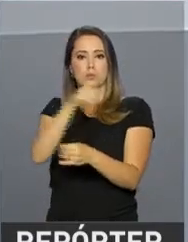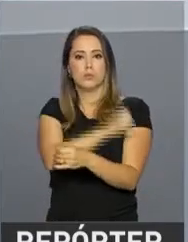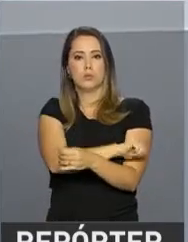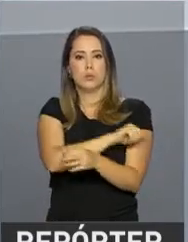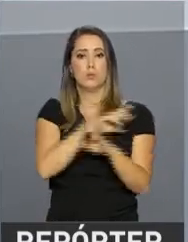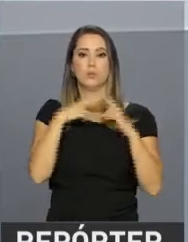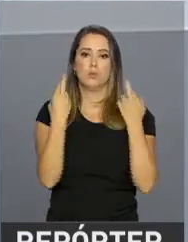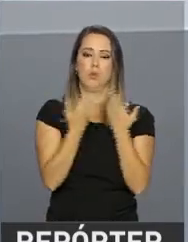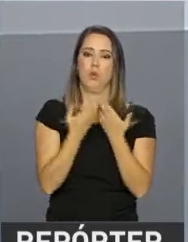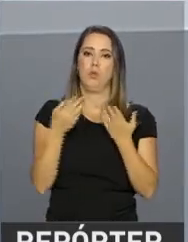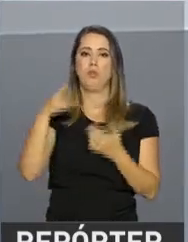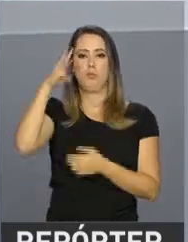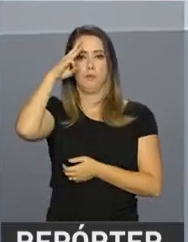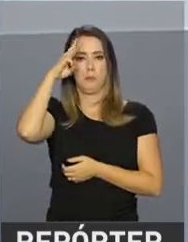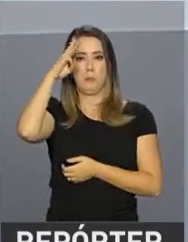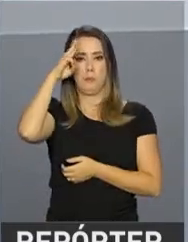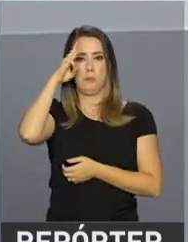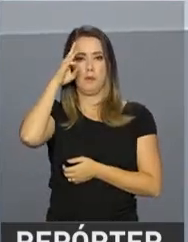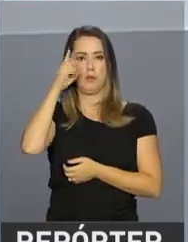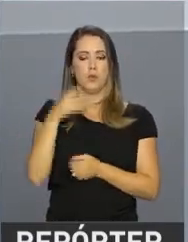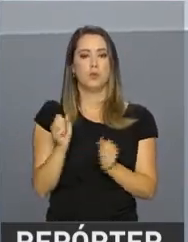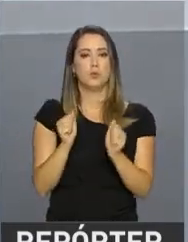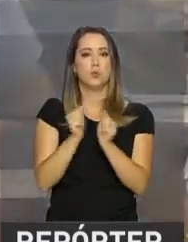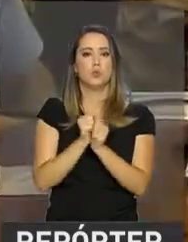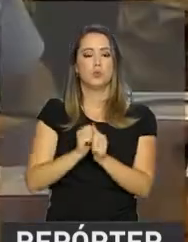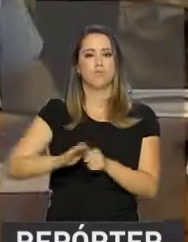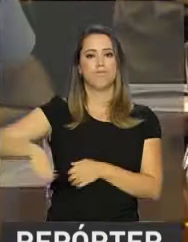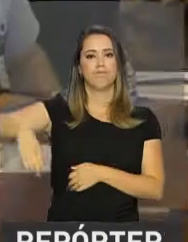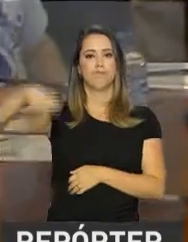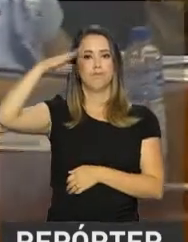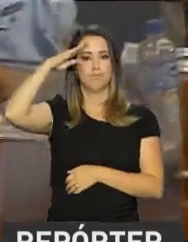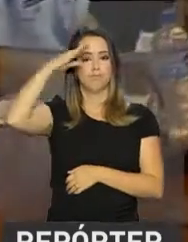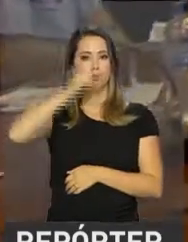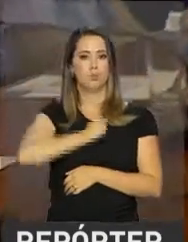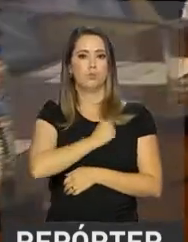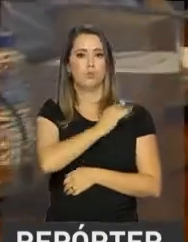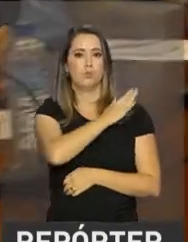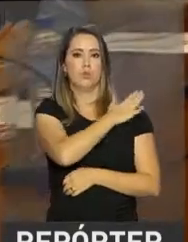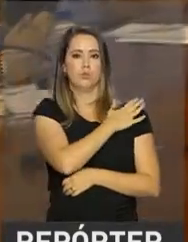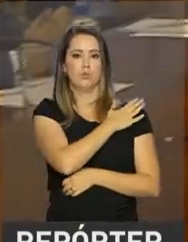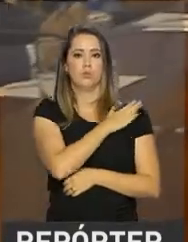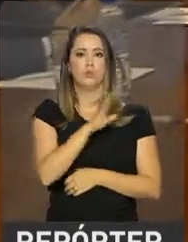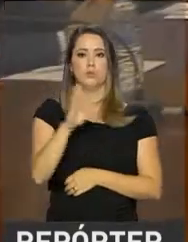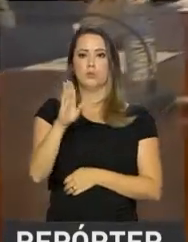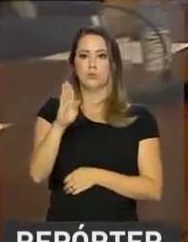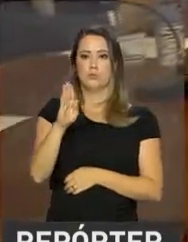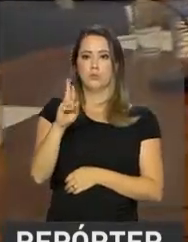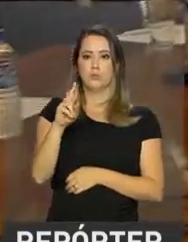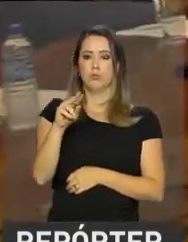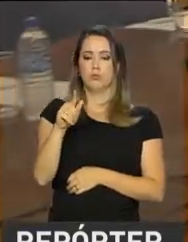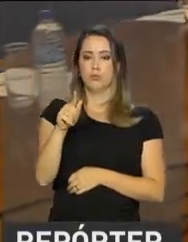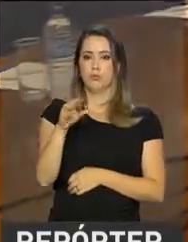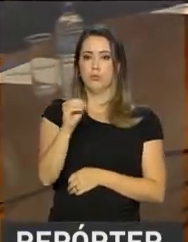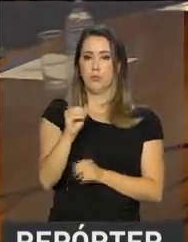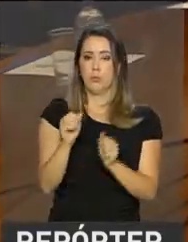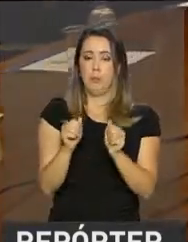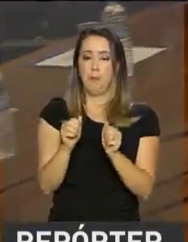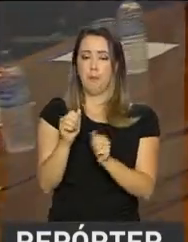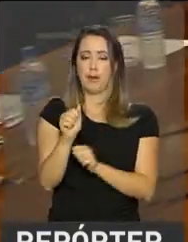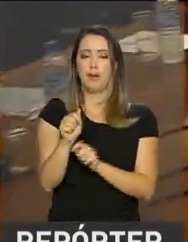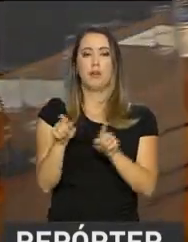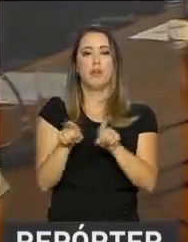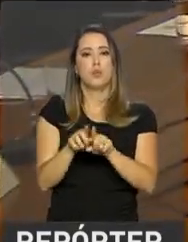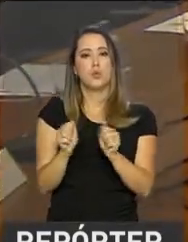janeiro se reuniram nesta terça-feira com o interventor general braga neto e com o secretário de segurança pública do rio de